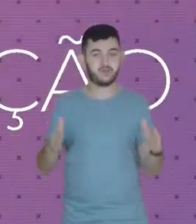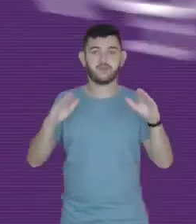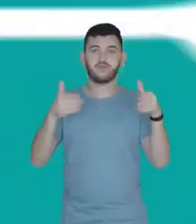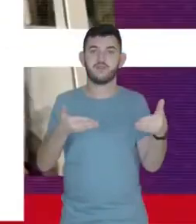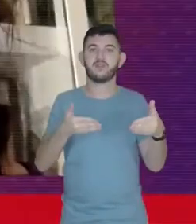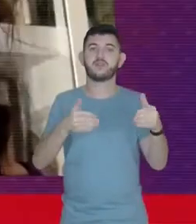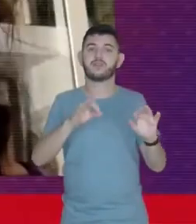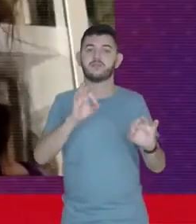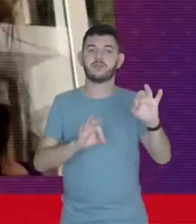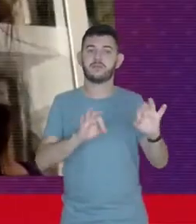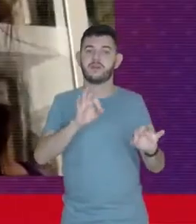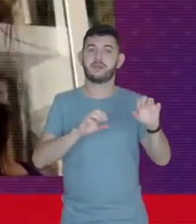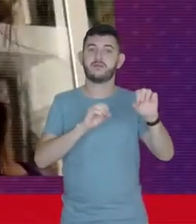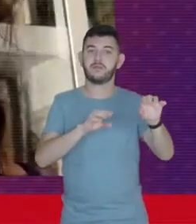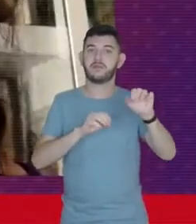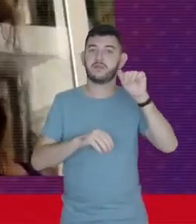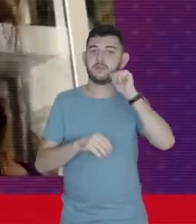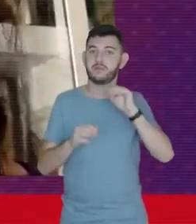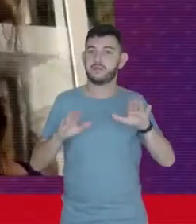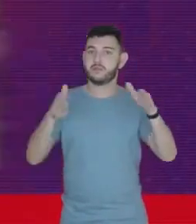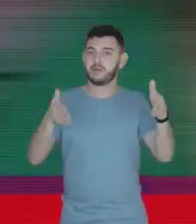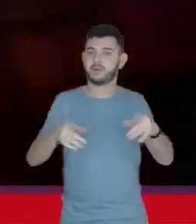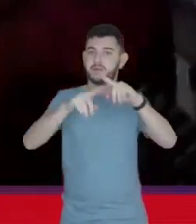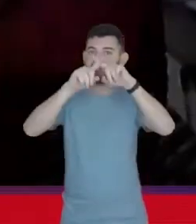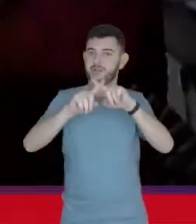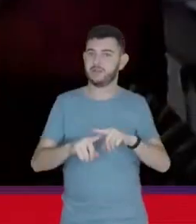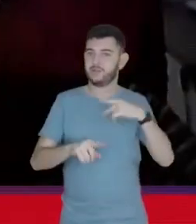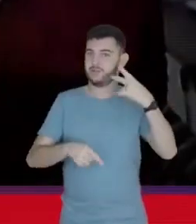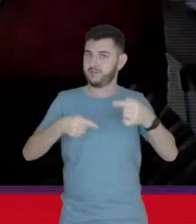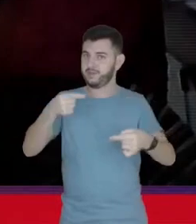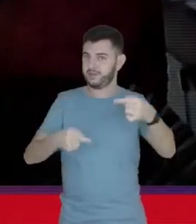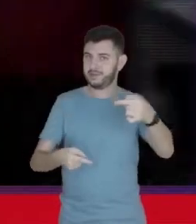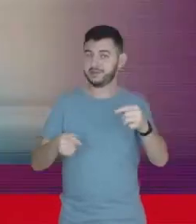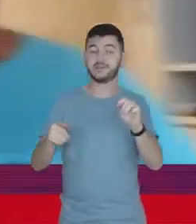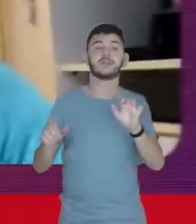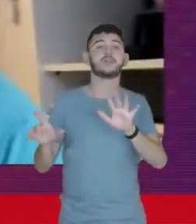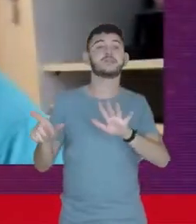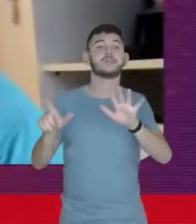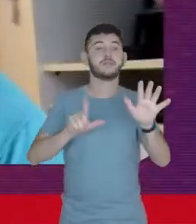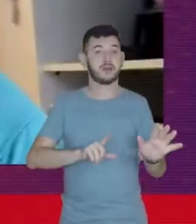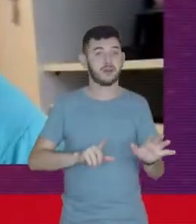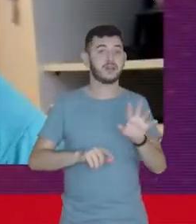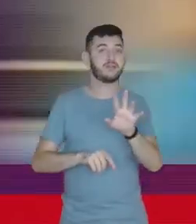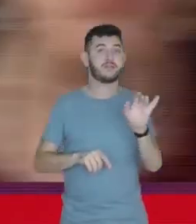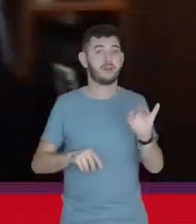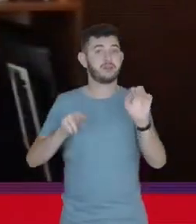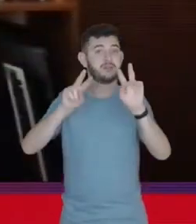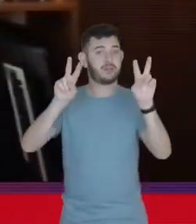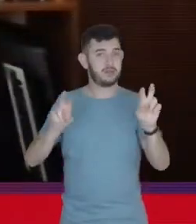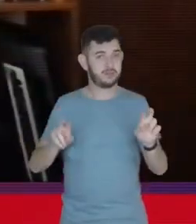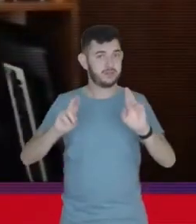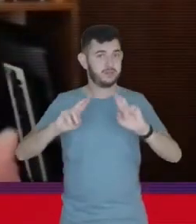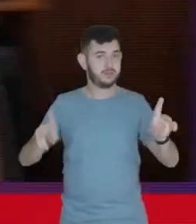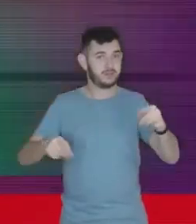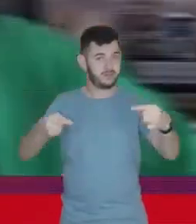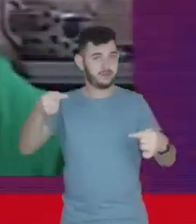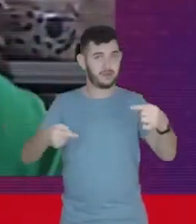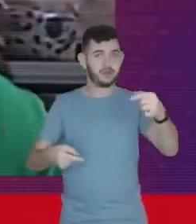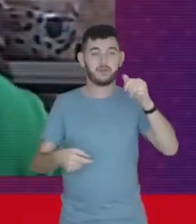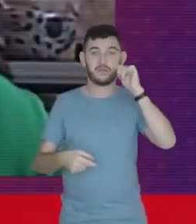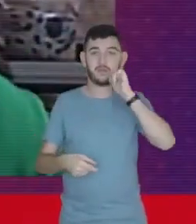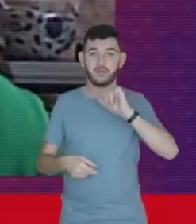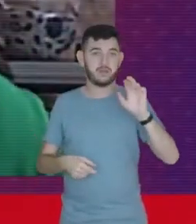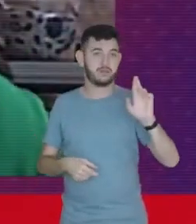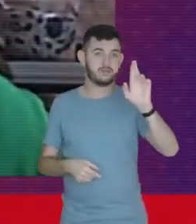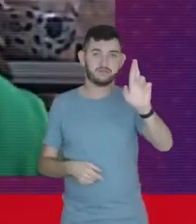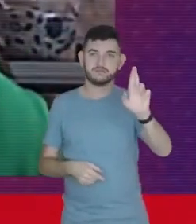das mulheres para a disputa política. A cada semana, um tema diferente será trabalhado em aulas preparadas por especialistas e mulheres de notório saber.